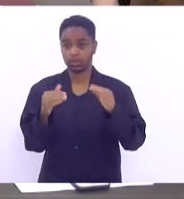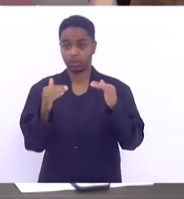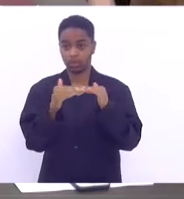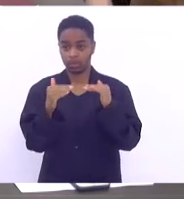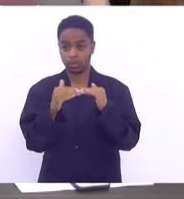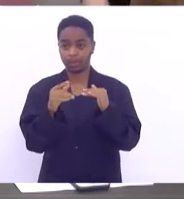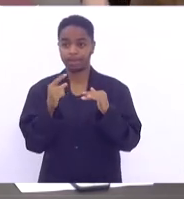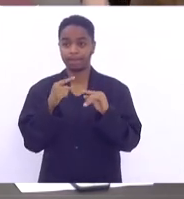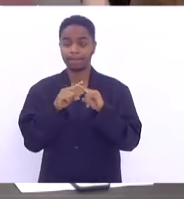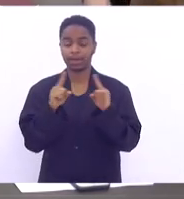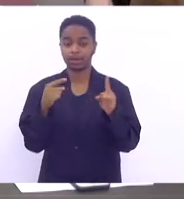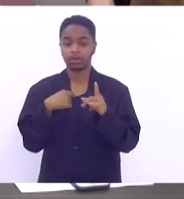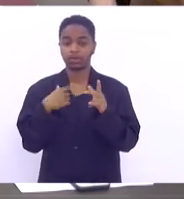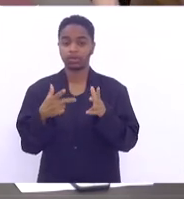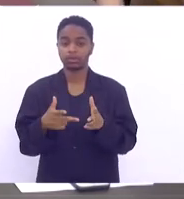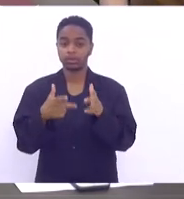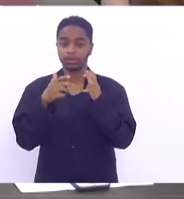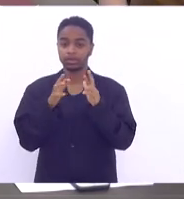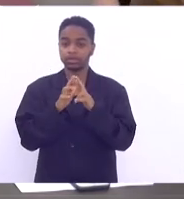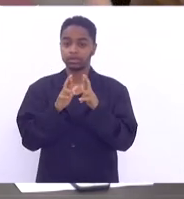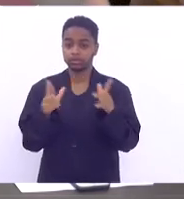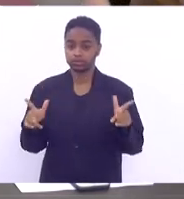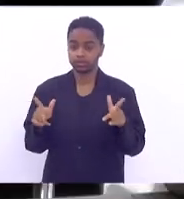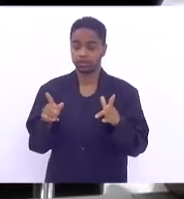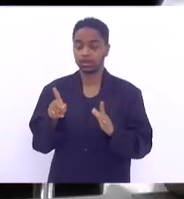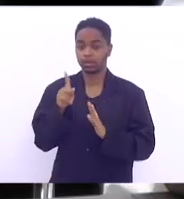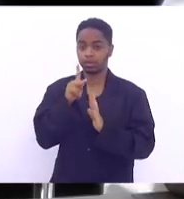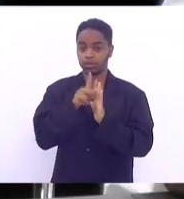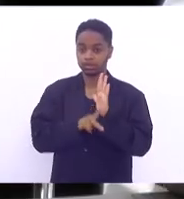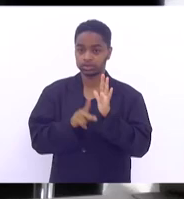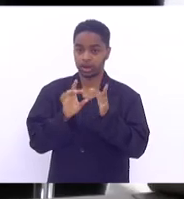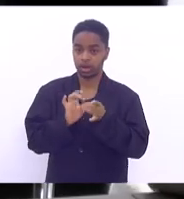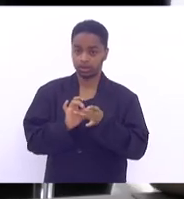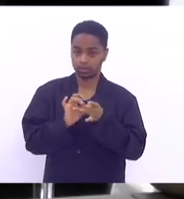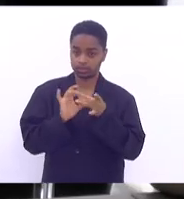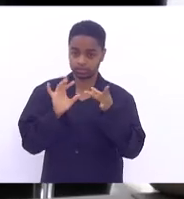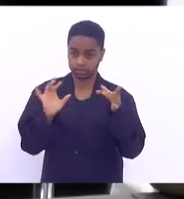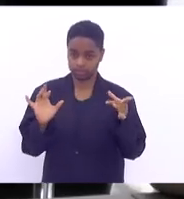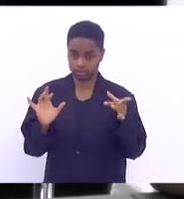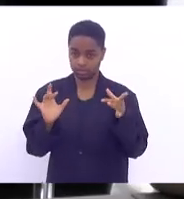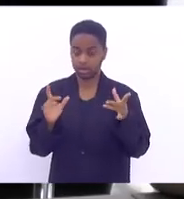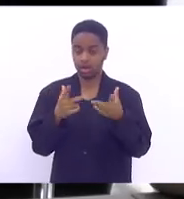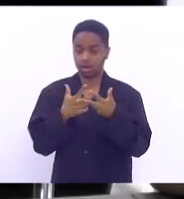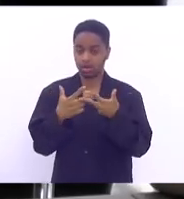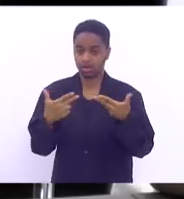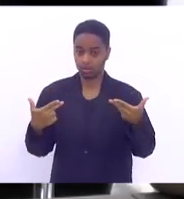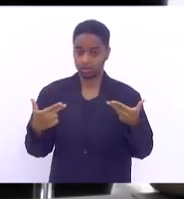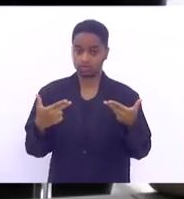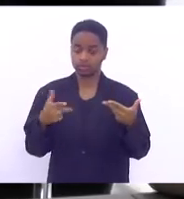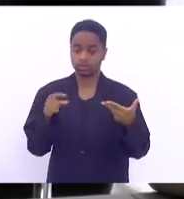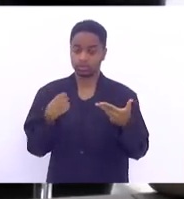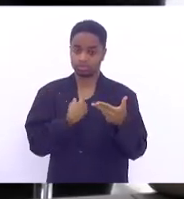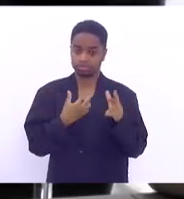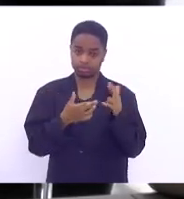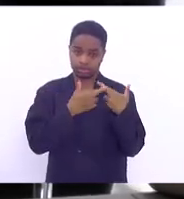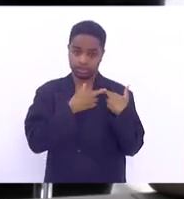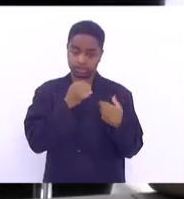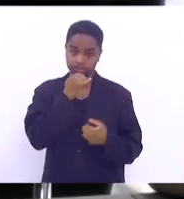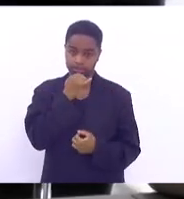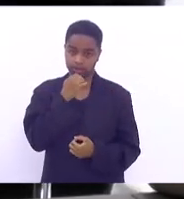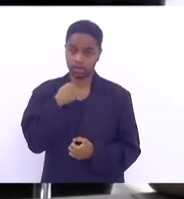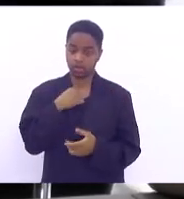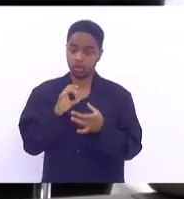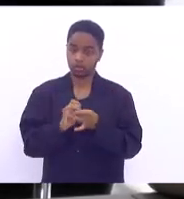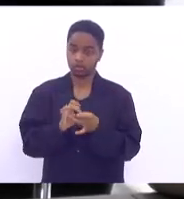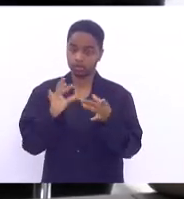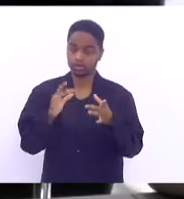vejo uma diferença entre um projeto autorizativo de algo que está na nossa gestão, por exemplo, autoriza